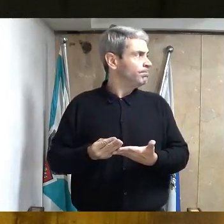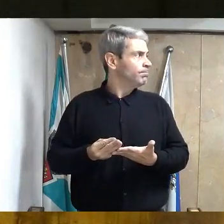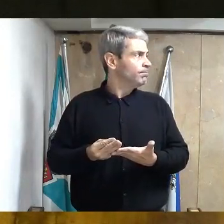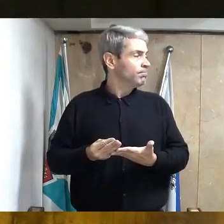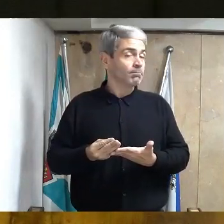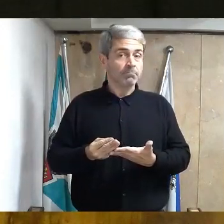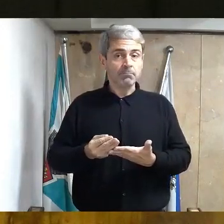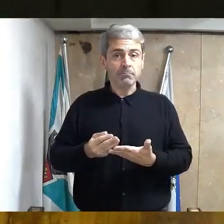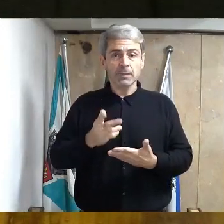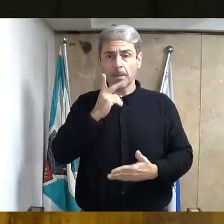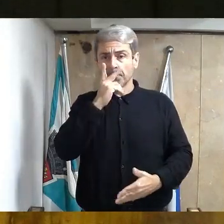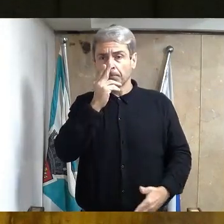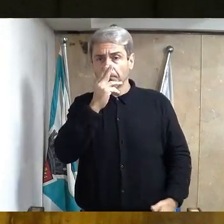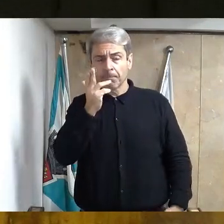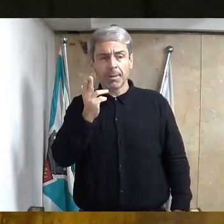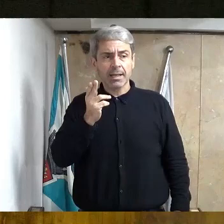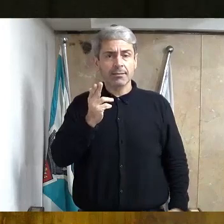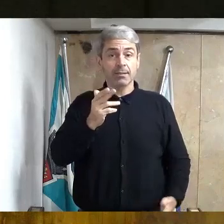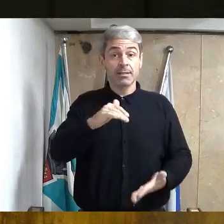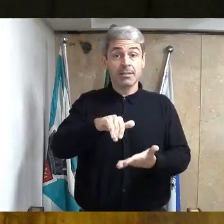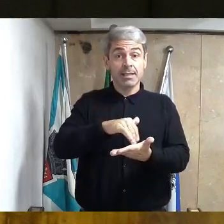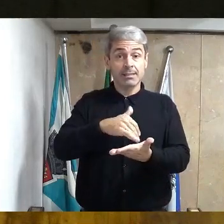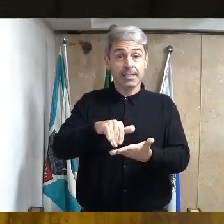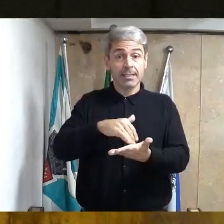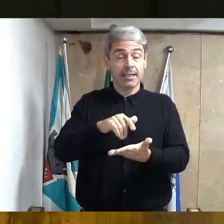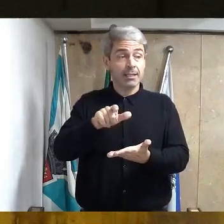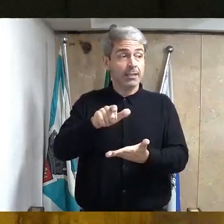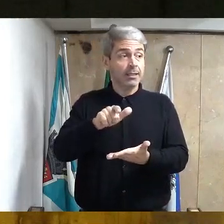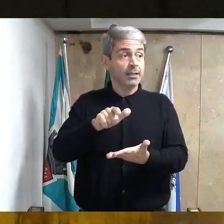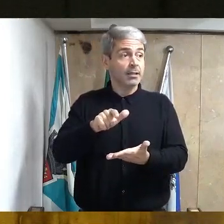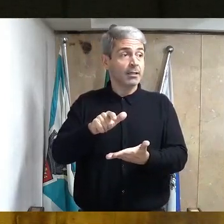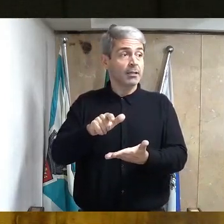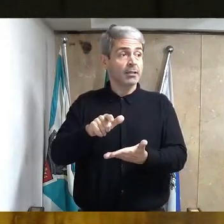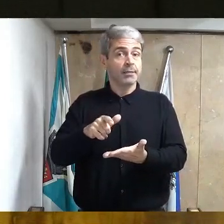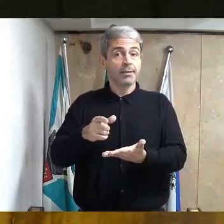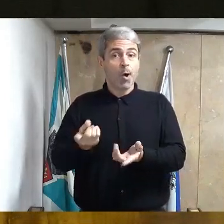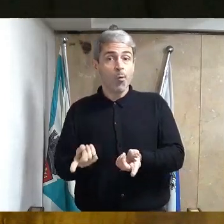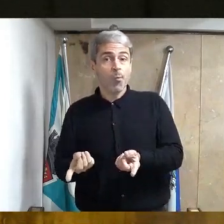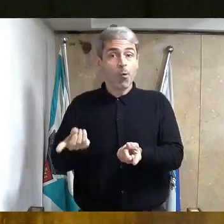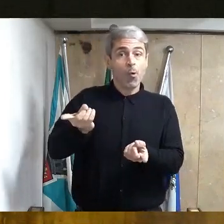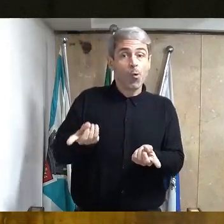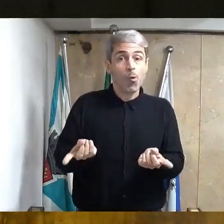e parece que nessa secretaria estão invertindo as coisas.